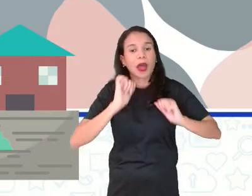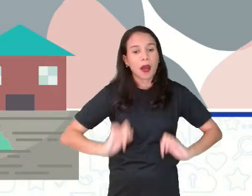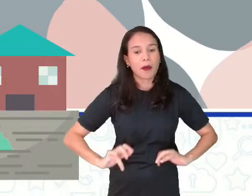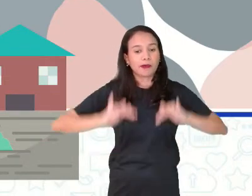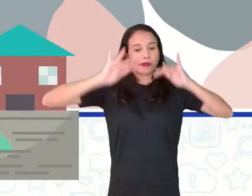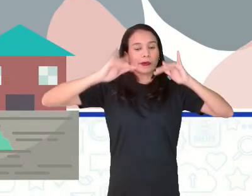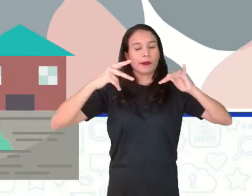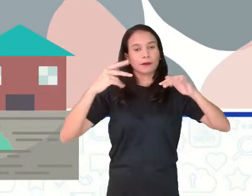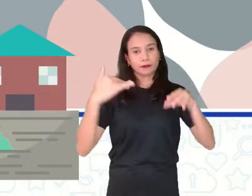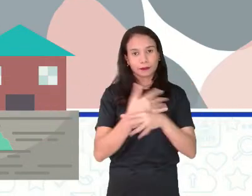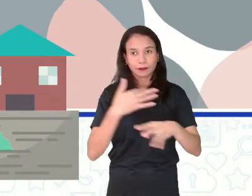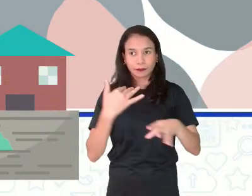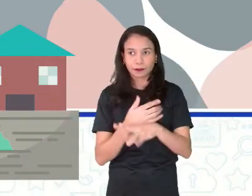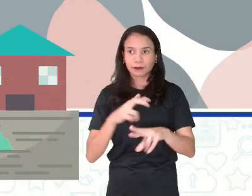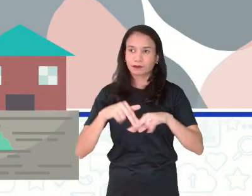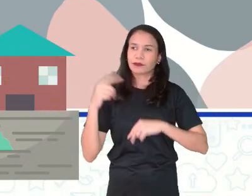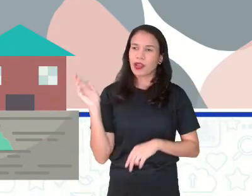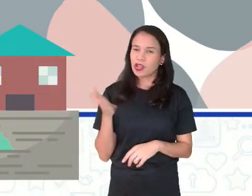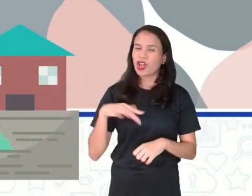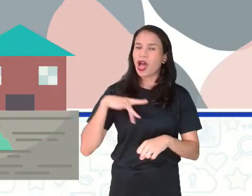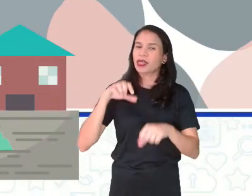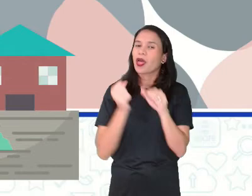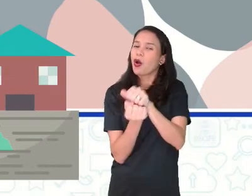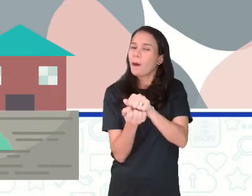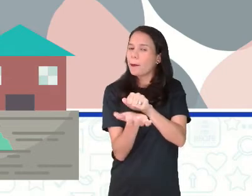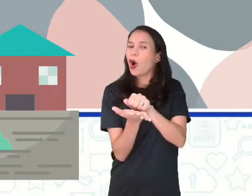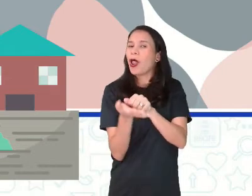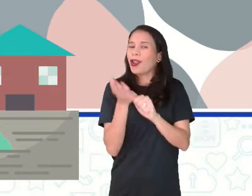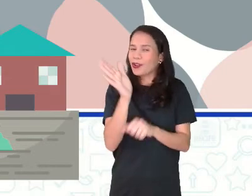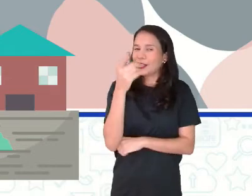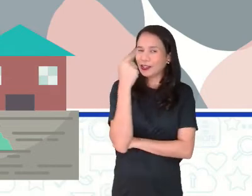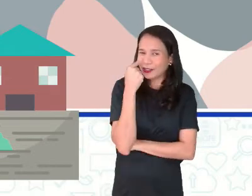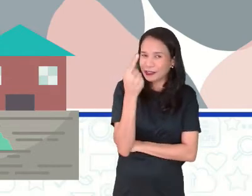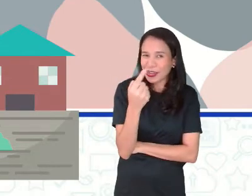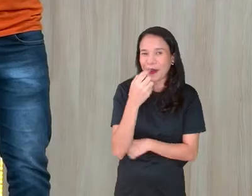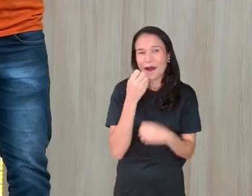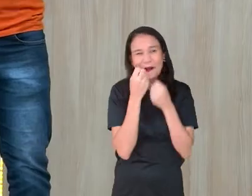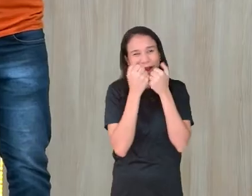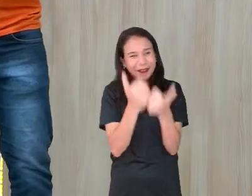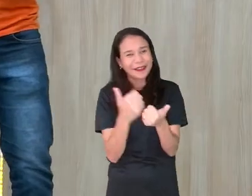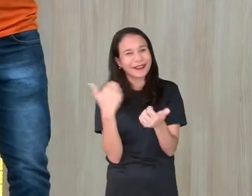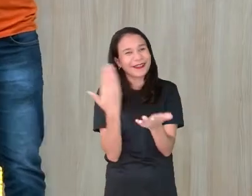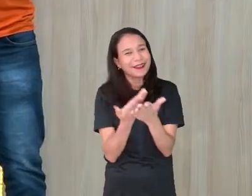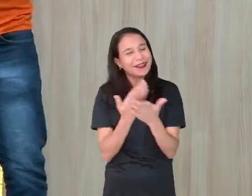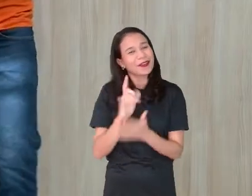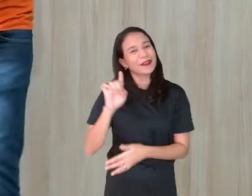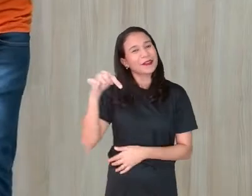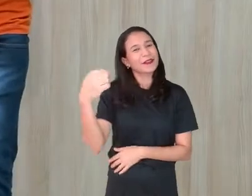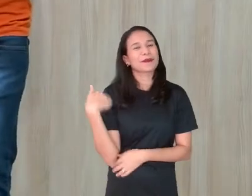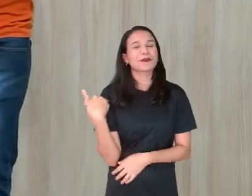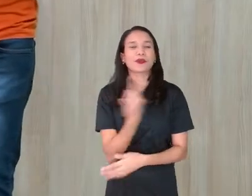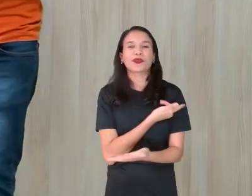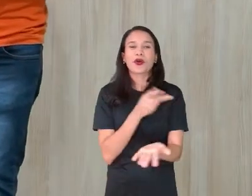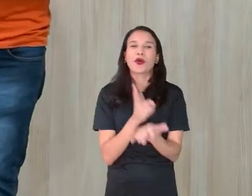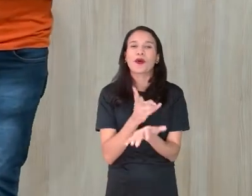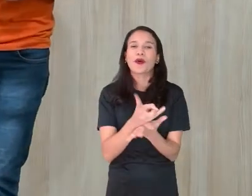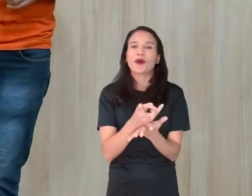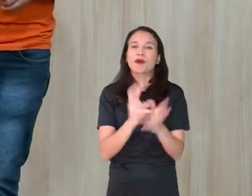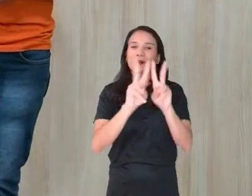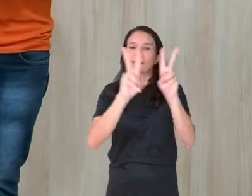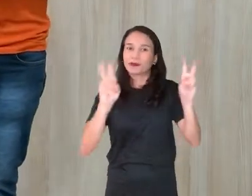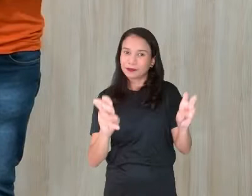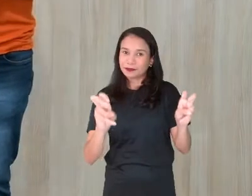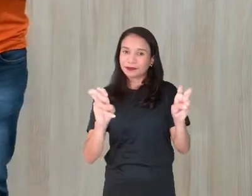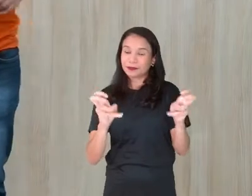inundações urbanas. Então a gente já deu muito caminho aqui para vocês. Beleza? E aí na próxima aula a gente vai continuar desse